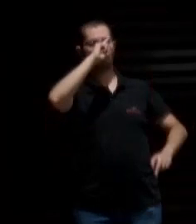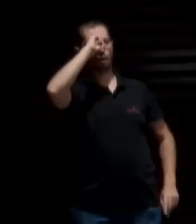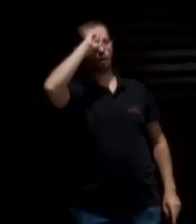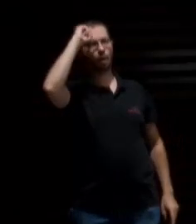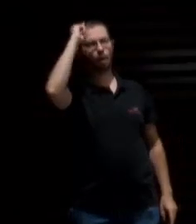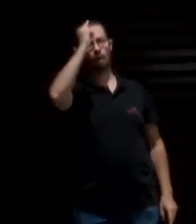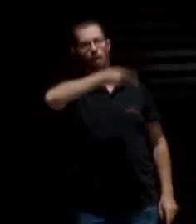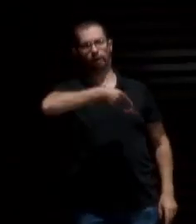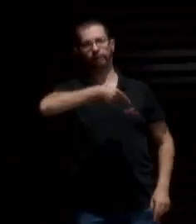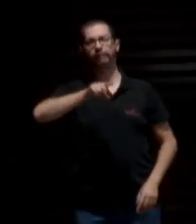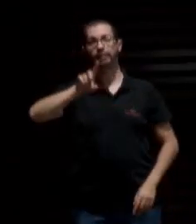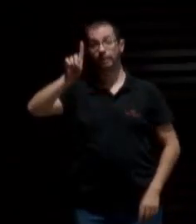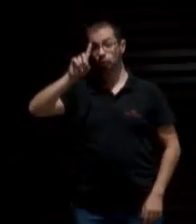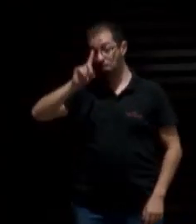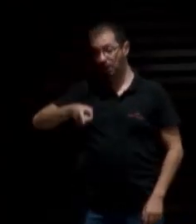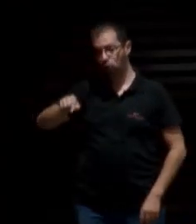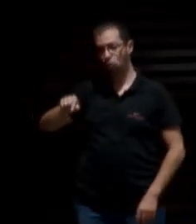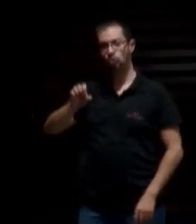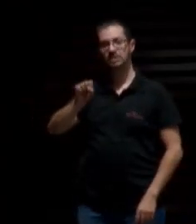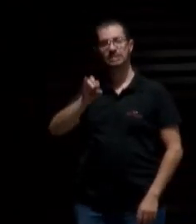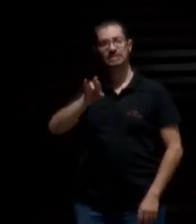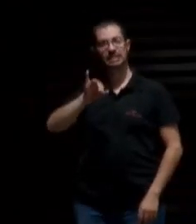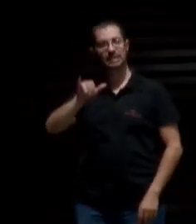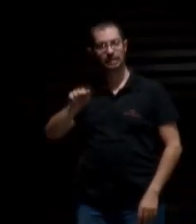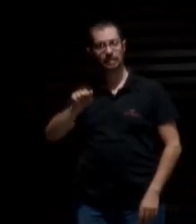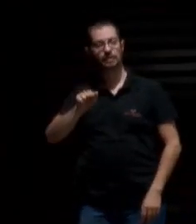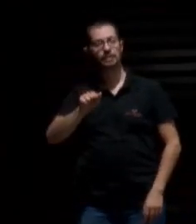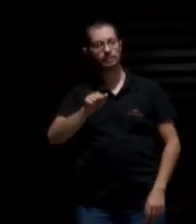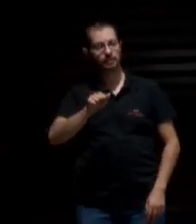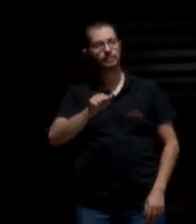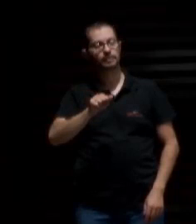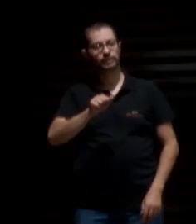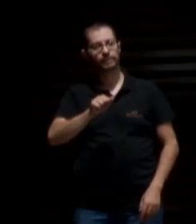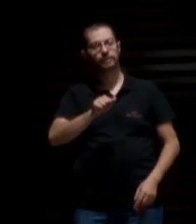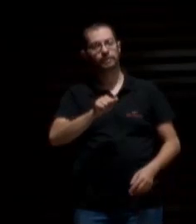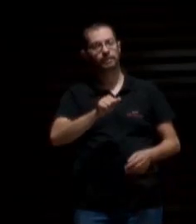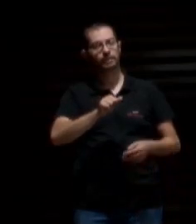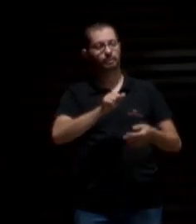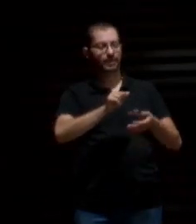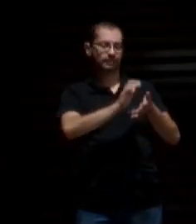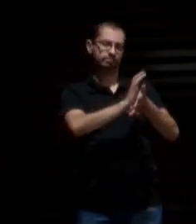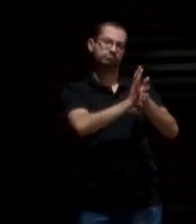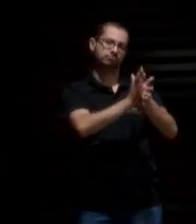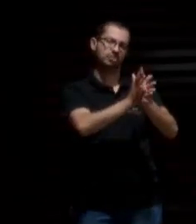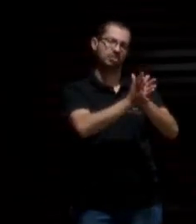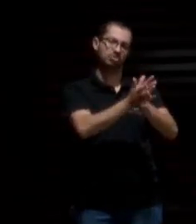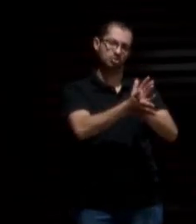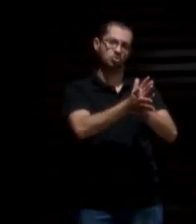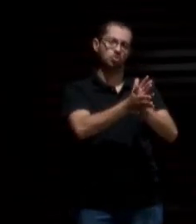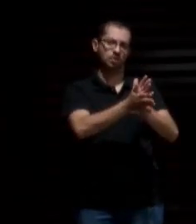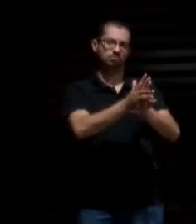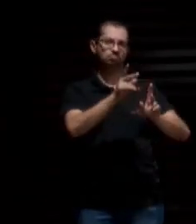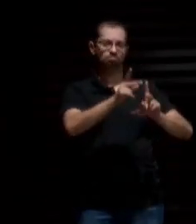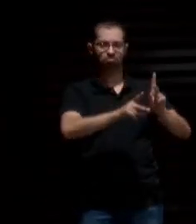que mandou a Síria. Para que dele roube a presa e lhe tome o despojo e o ponha para ser pisado aos pés como lama das